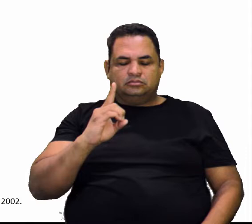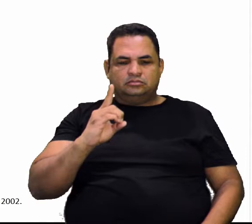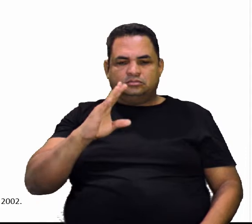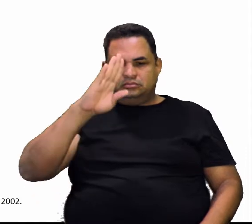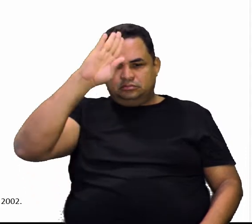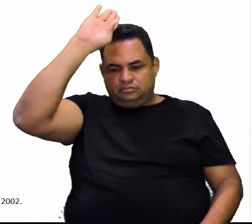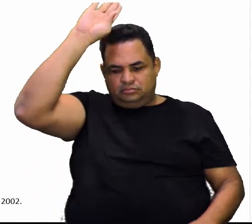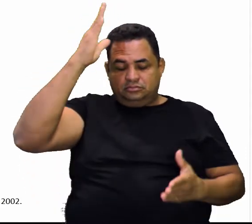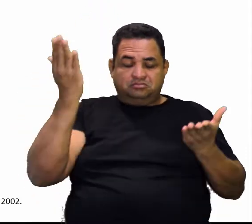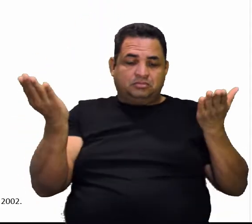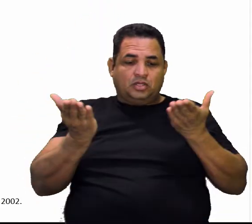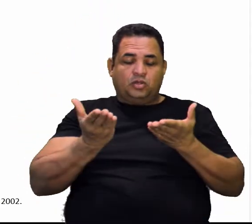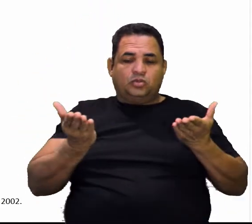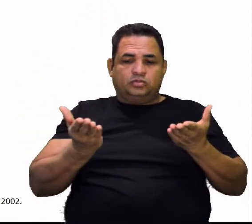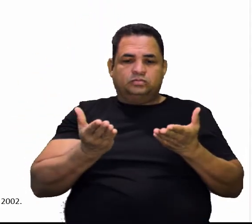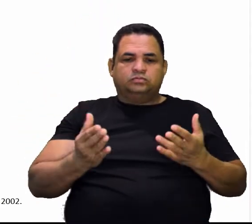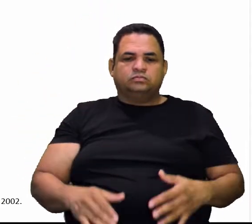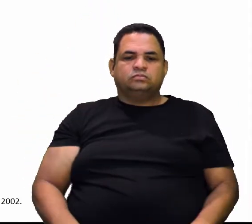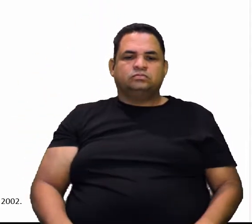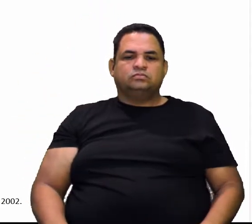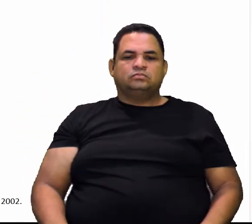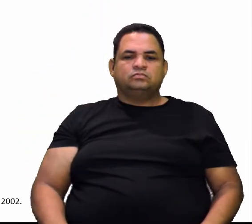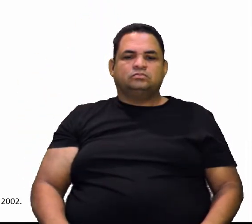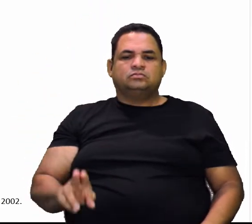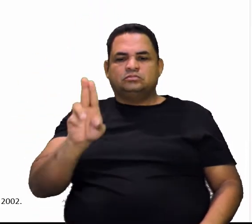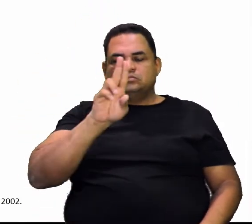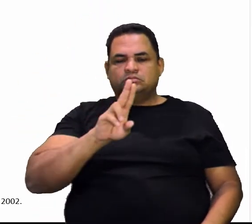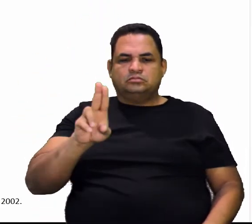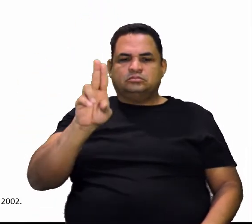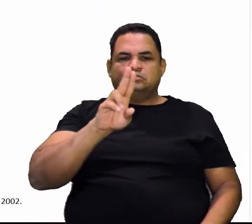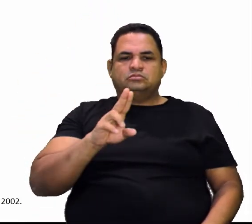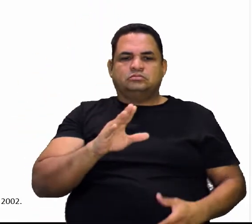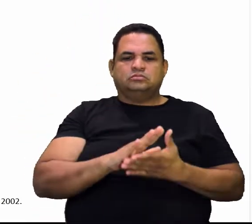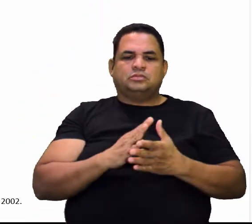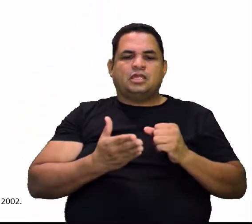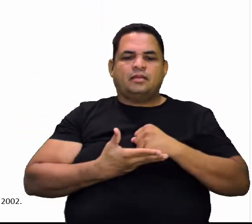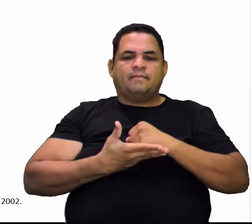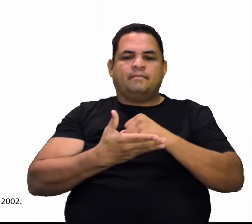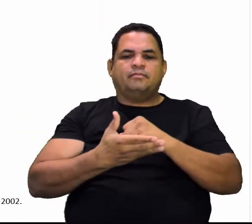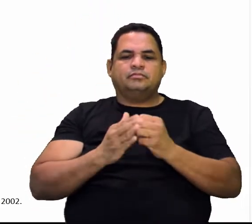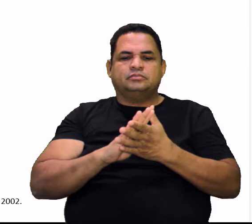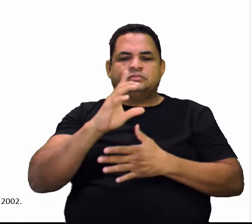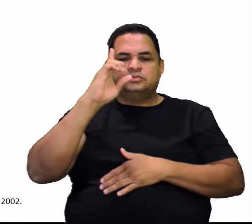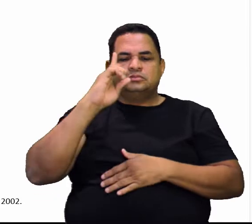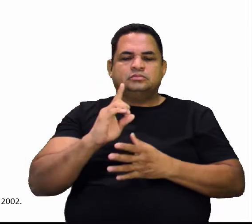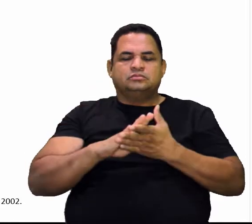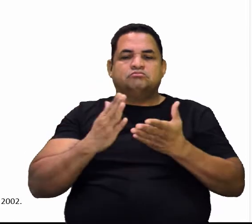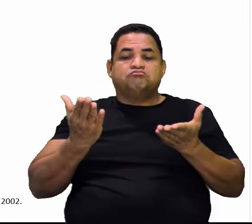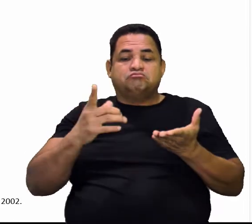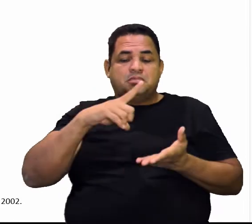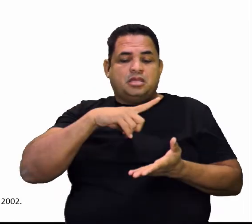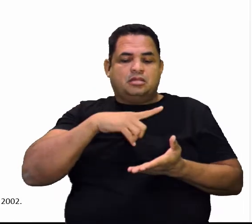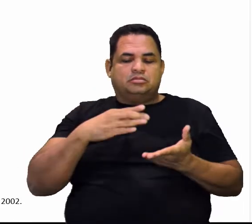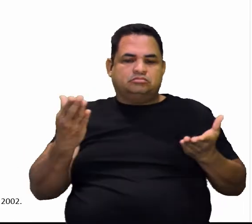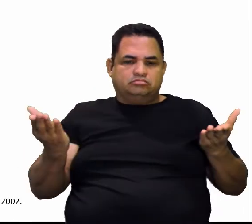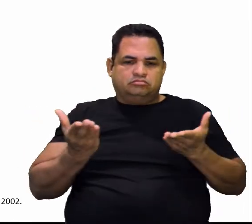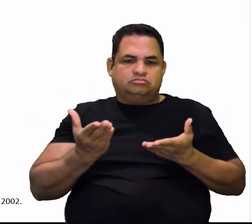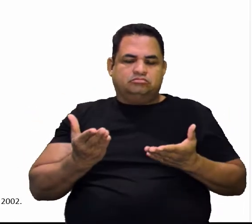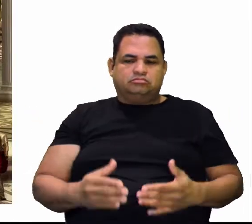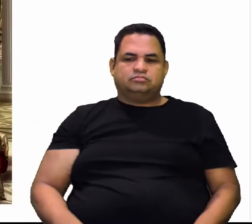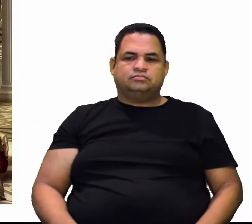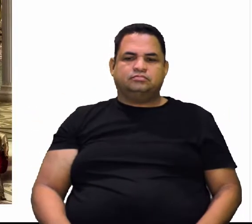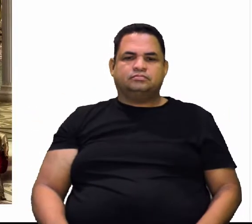romano, até hoje, ele é utilizado, ele é base para o direito existente até a